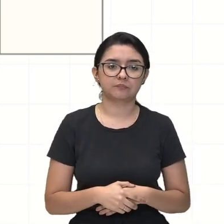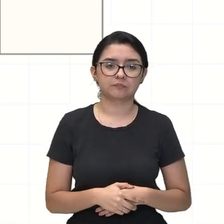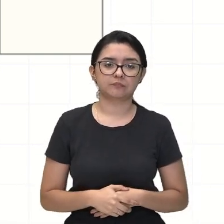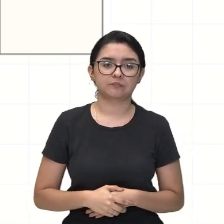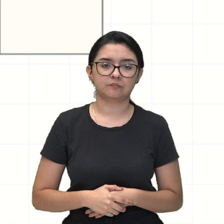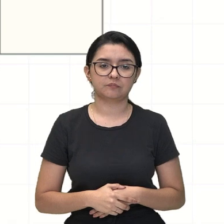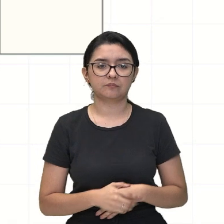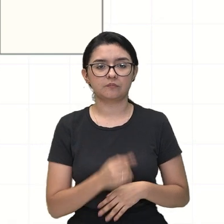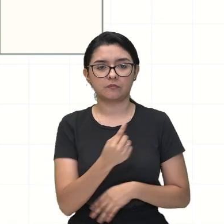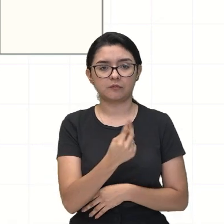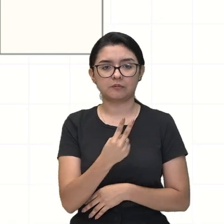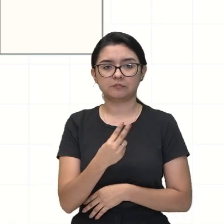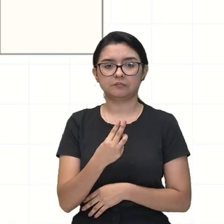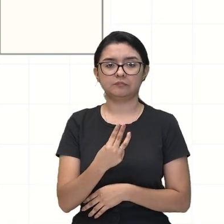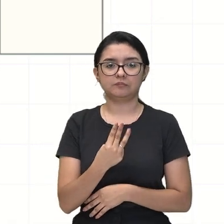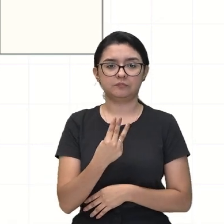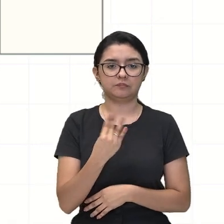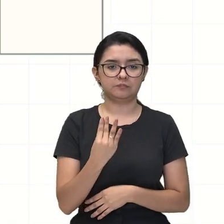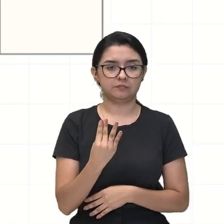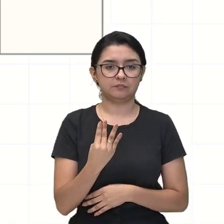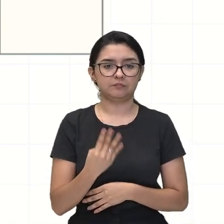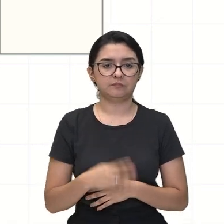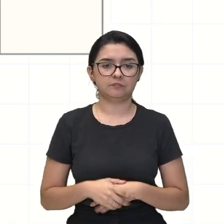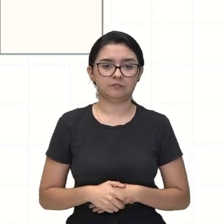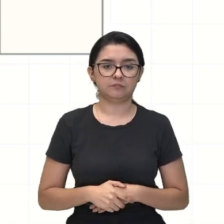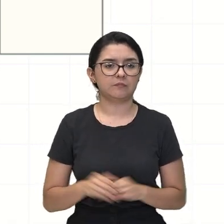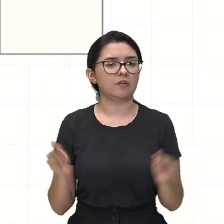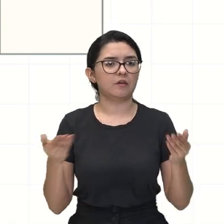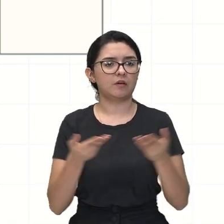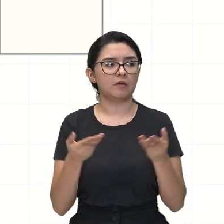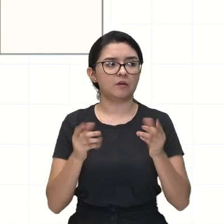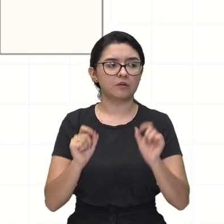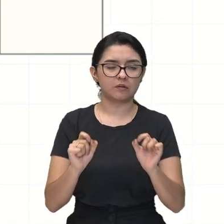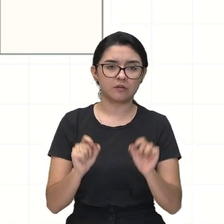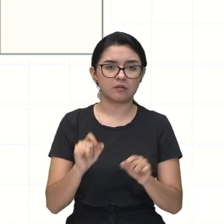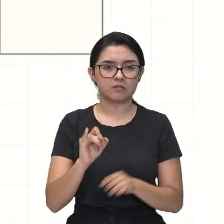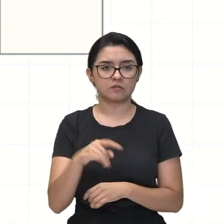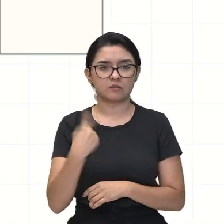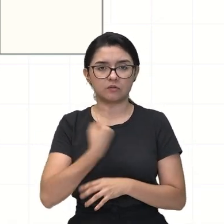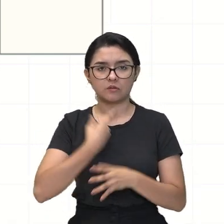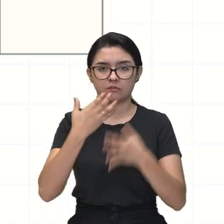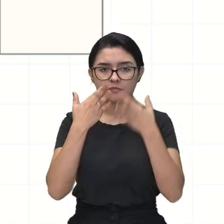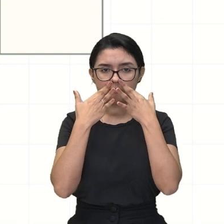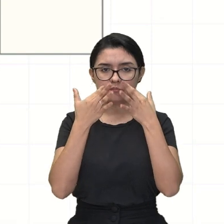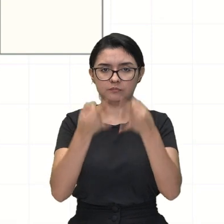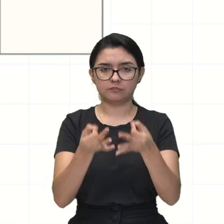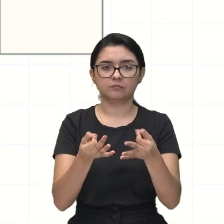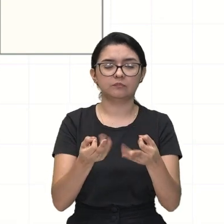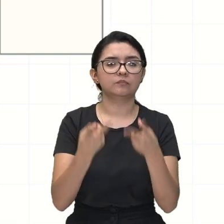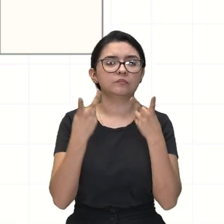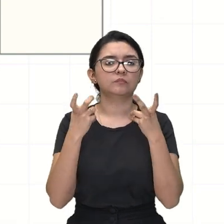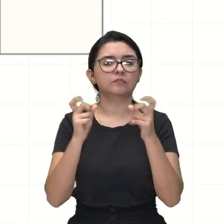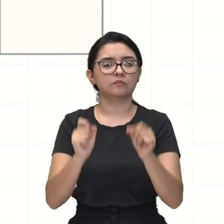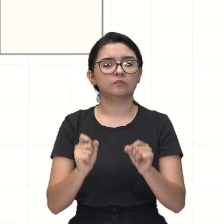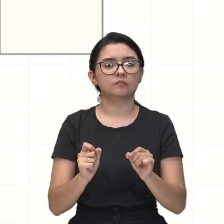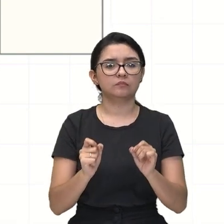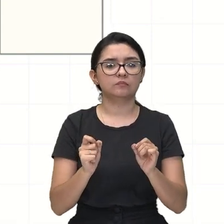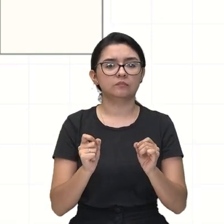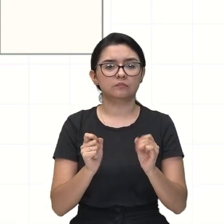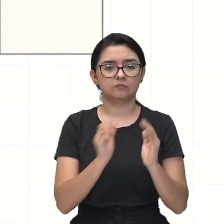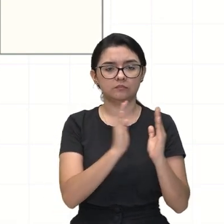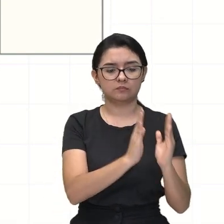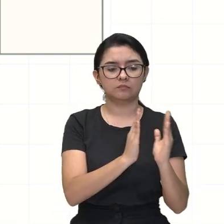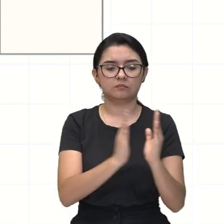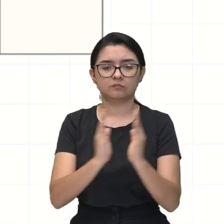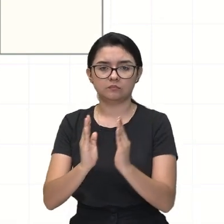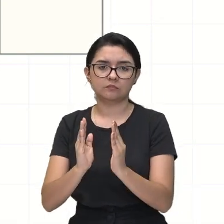1, 2, 3, 4. Agora, se nós observarmos as áreas tomadas nas 3 imagens,